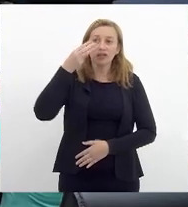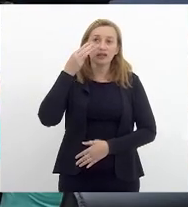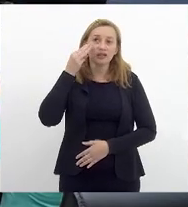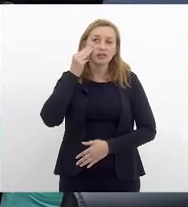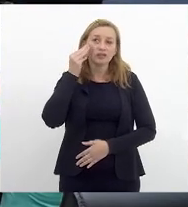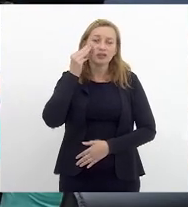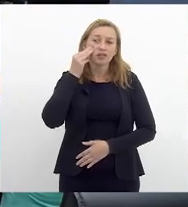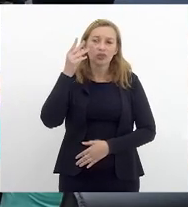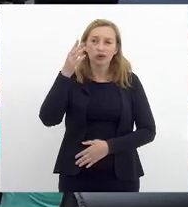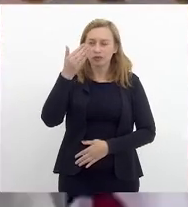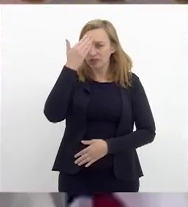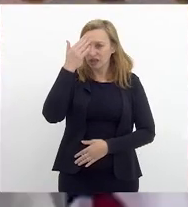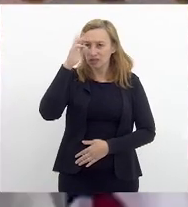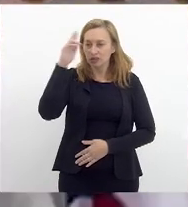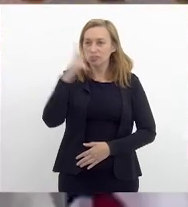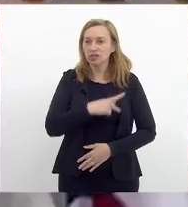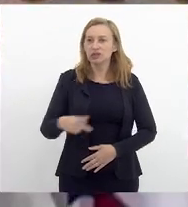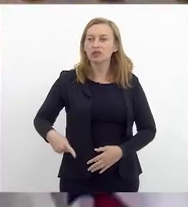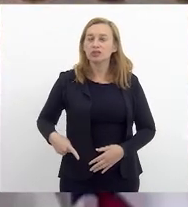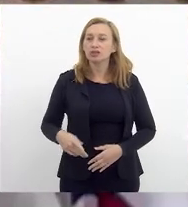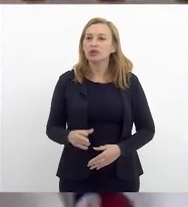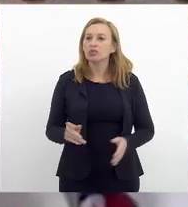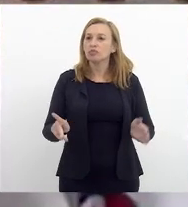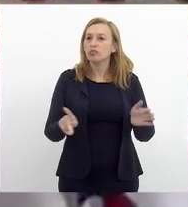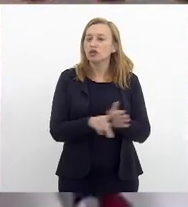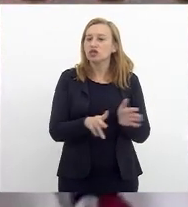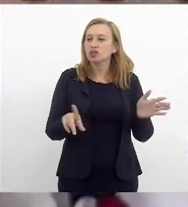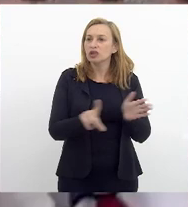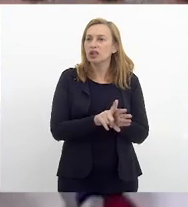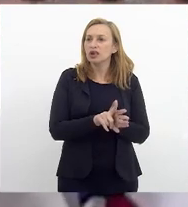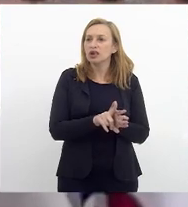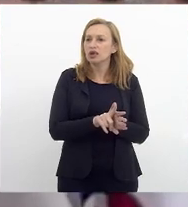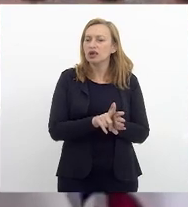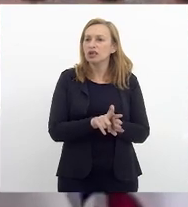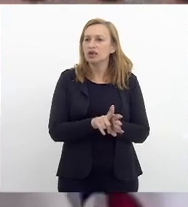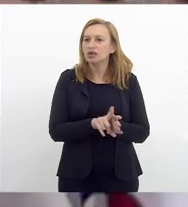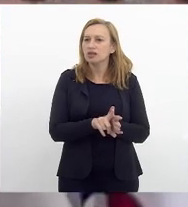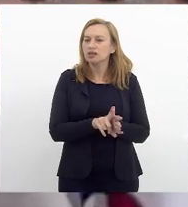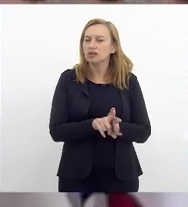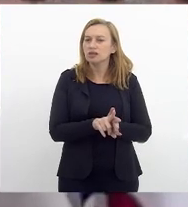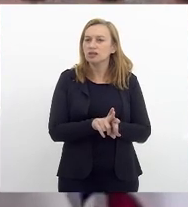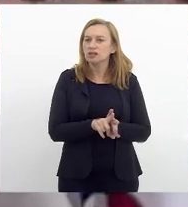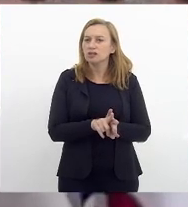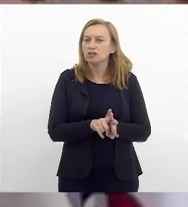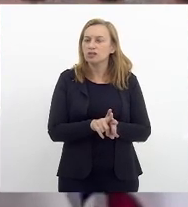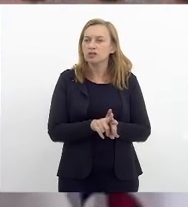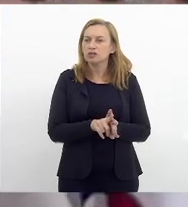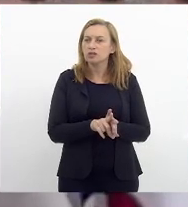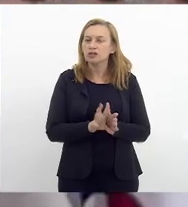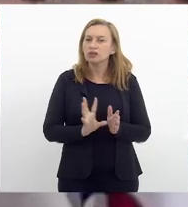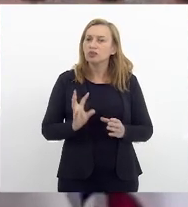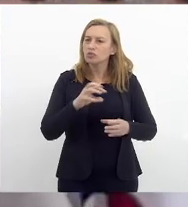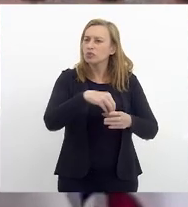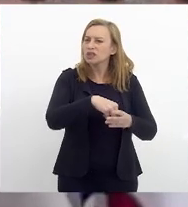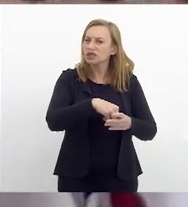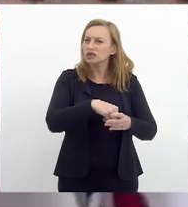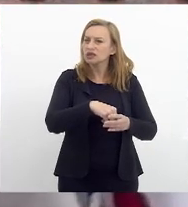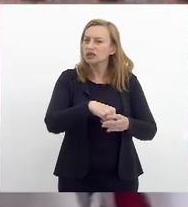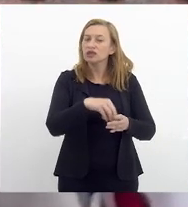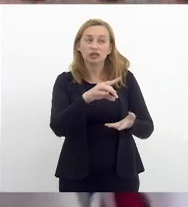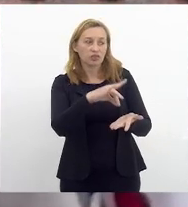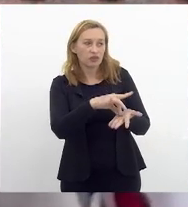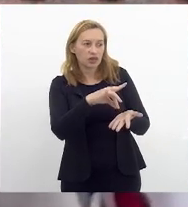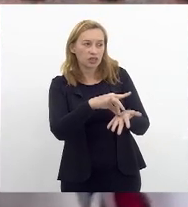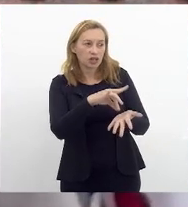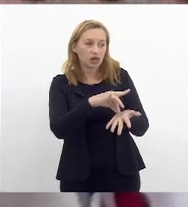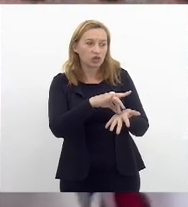Muito obrigada. O presente projeto de lei propõe um procedimento de implementação, na verdade,